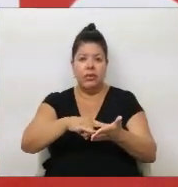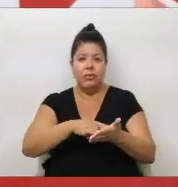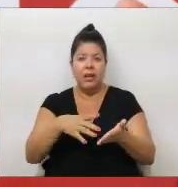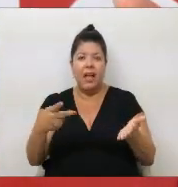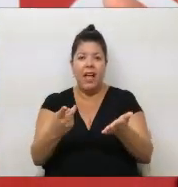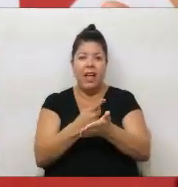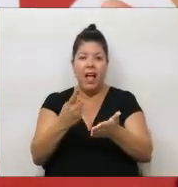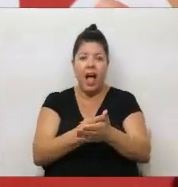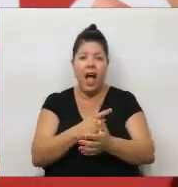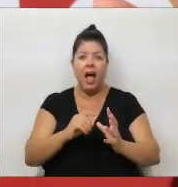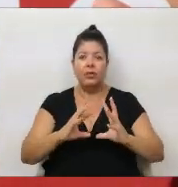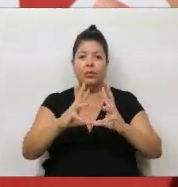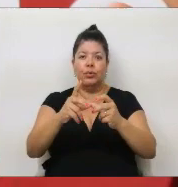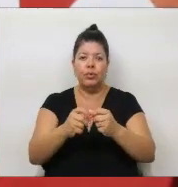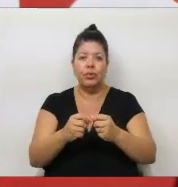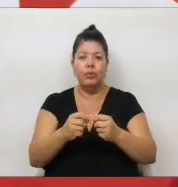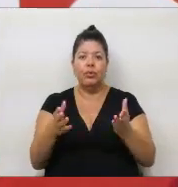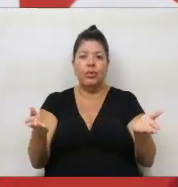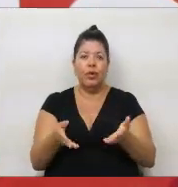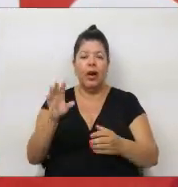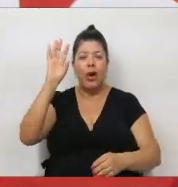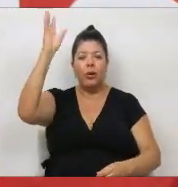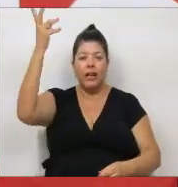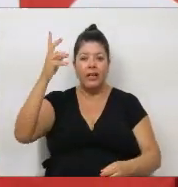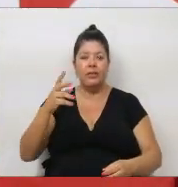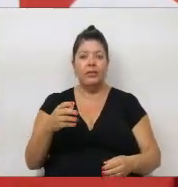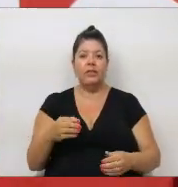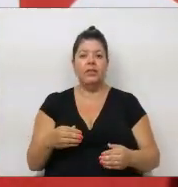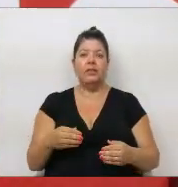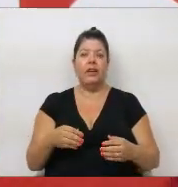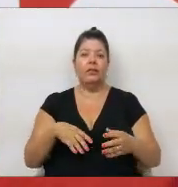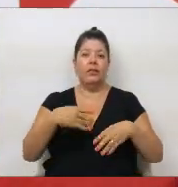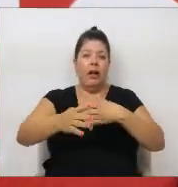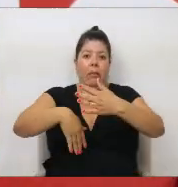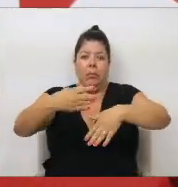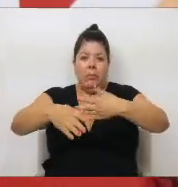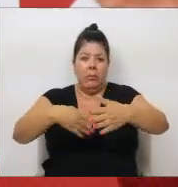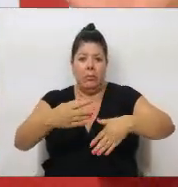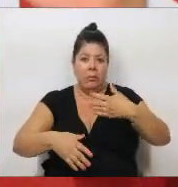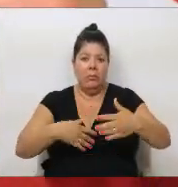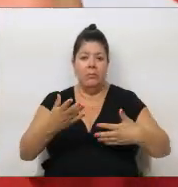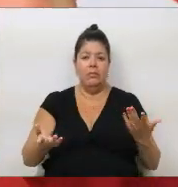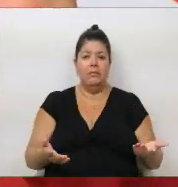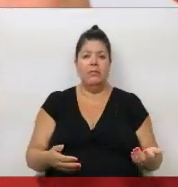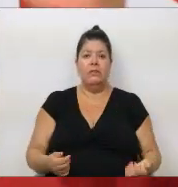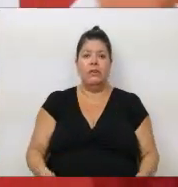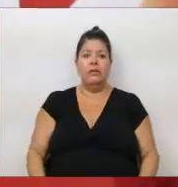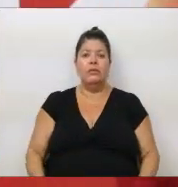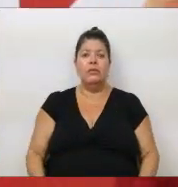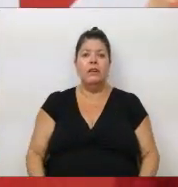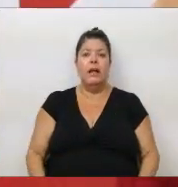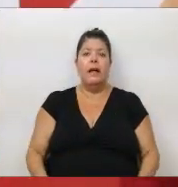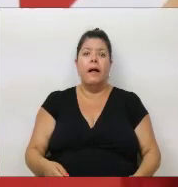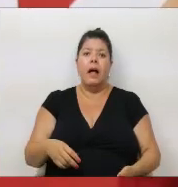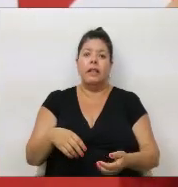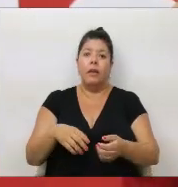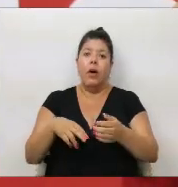enfim, tudo que vem acontecendo hoje, se houver todo esse controle através da Balada Segura, que eles fazem